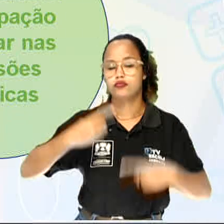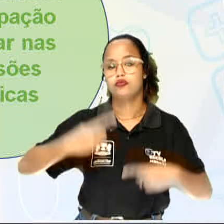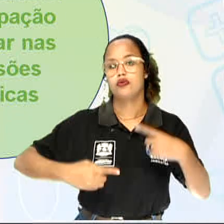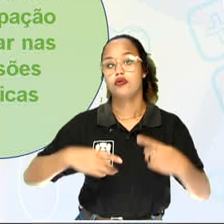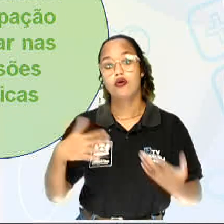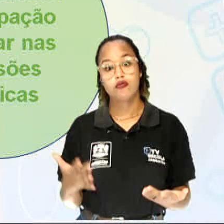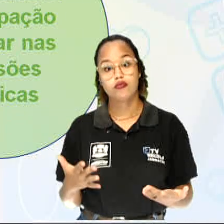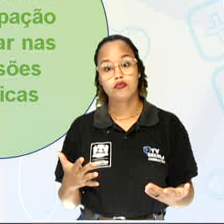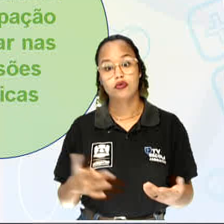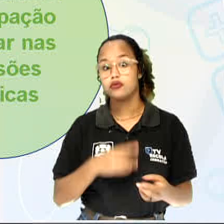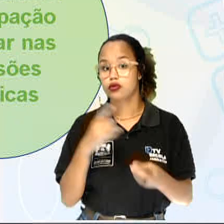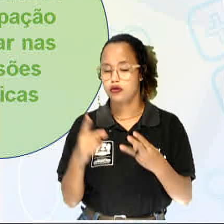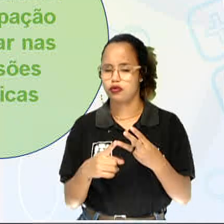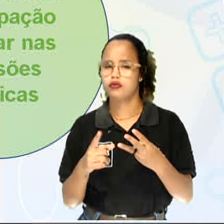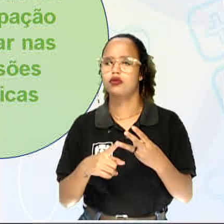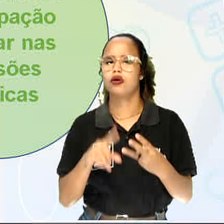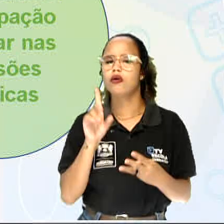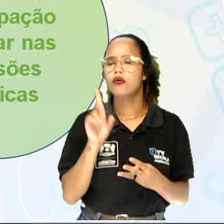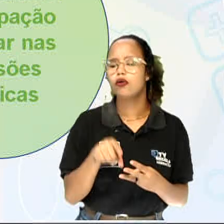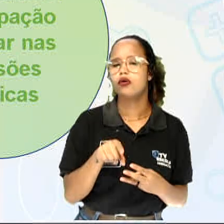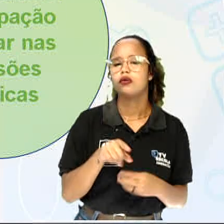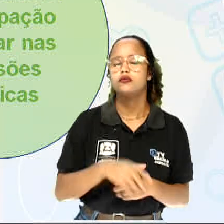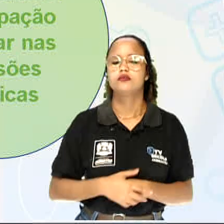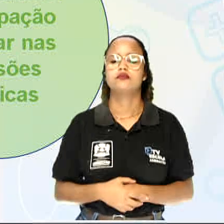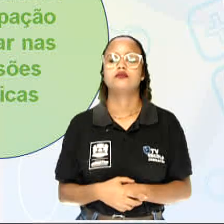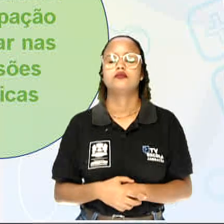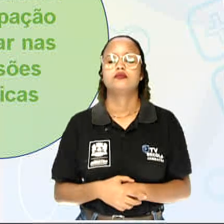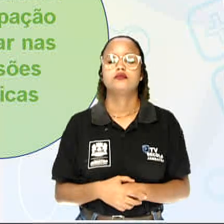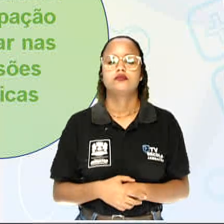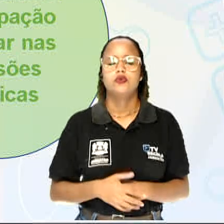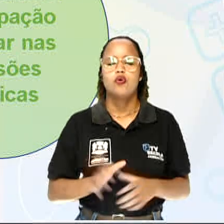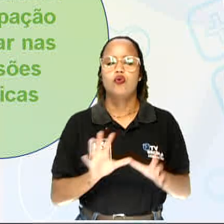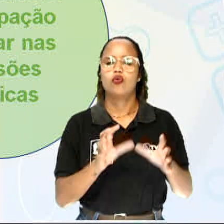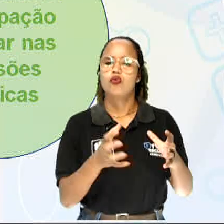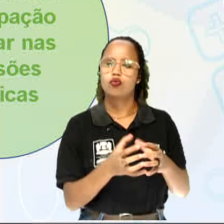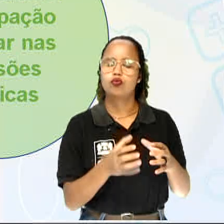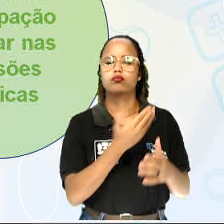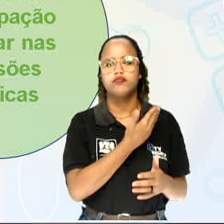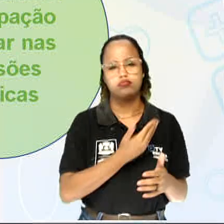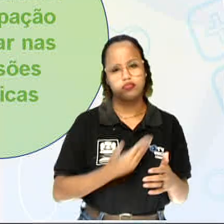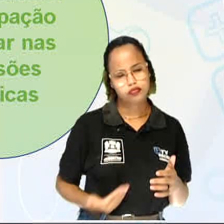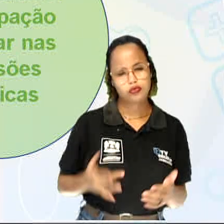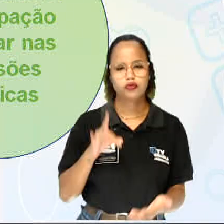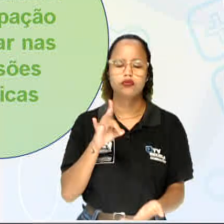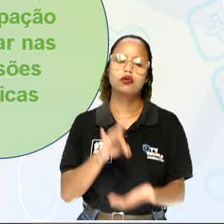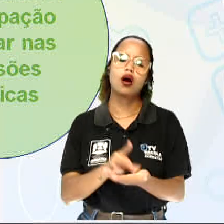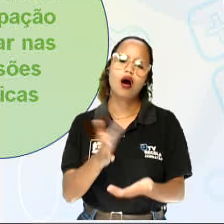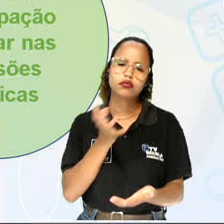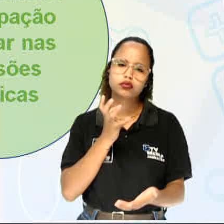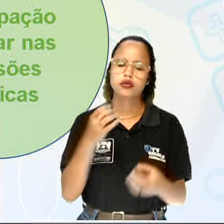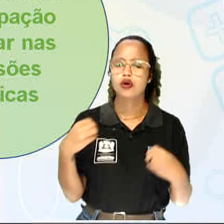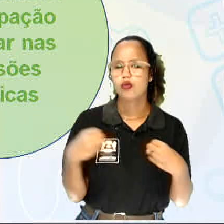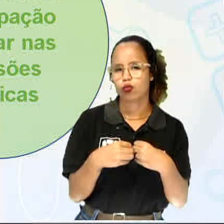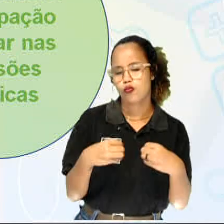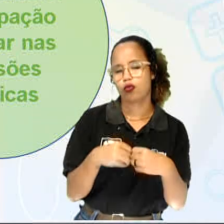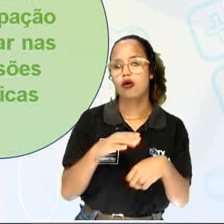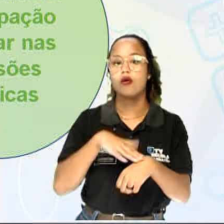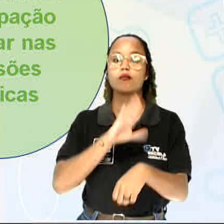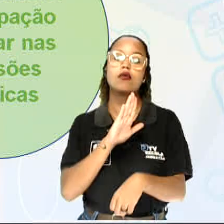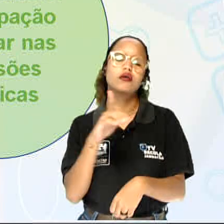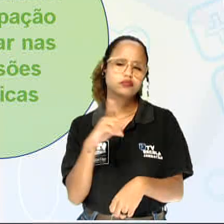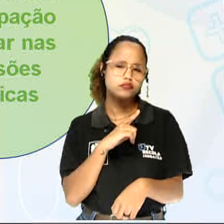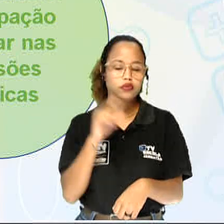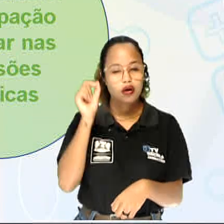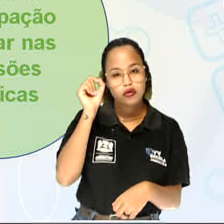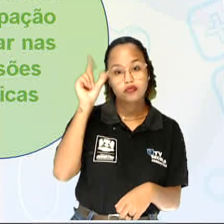jacobinos eram aqueles membros republicanos que, de fato, queriam se aproximar mais e trazer a